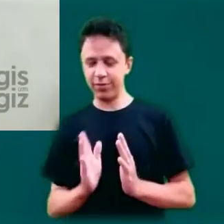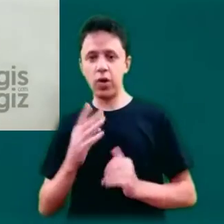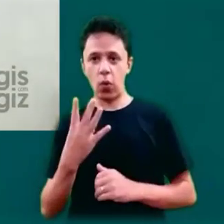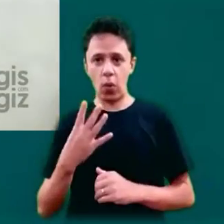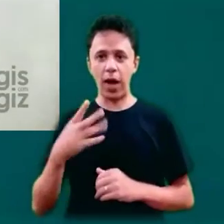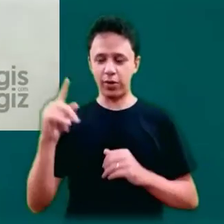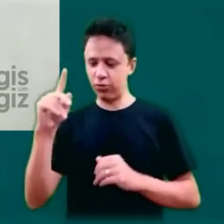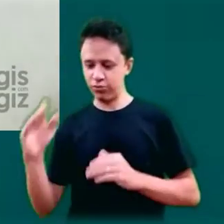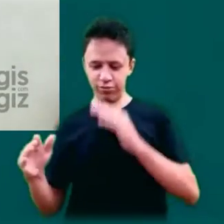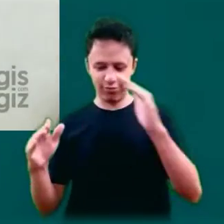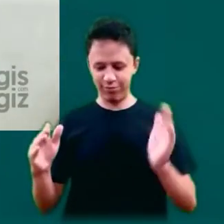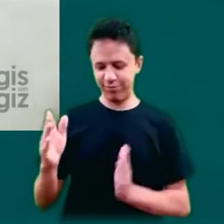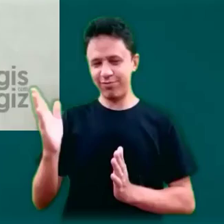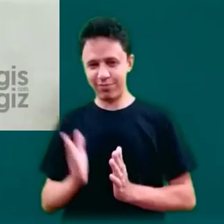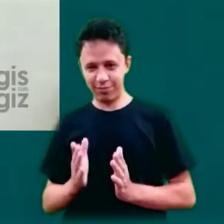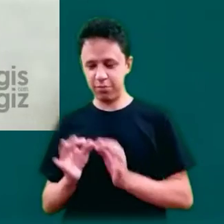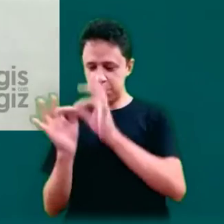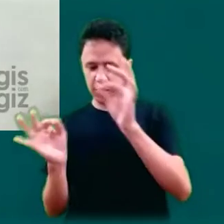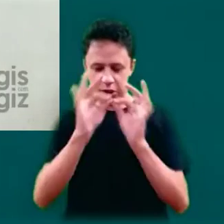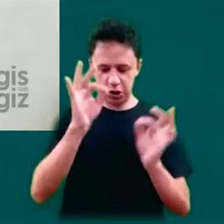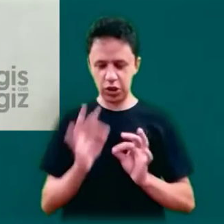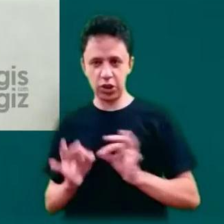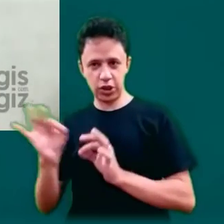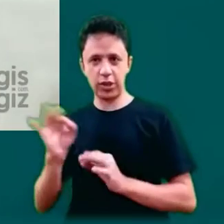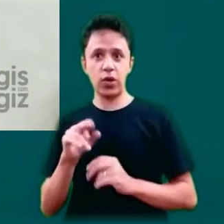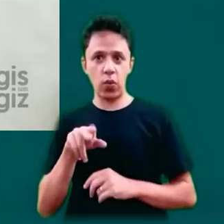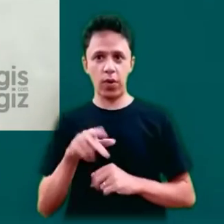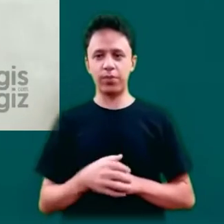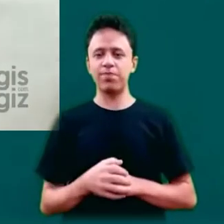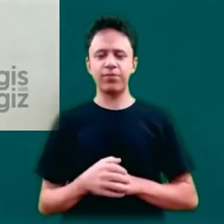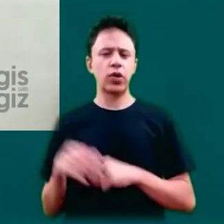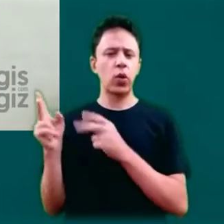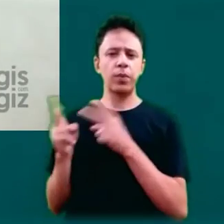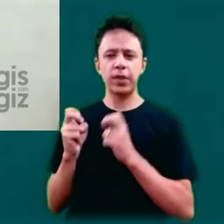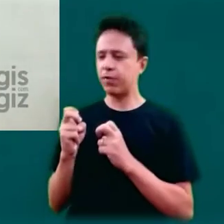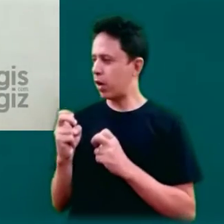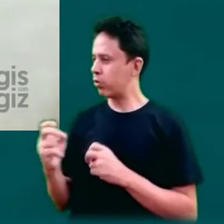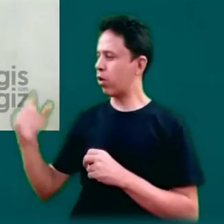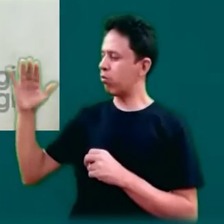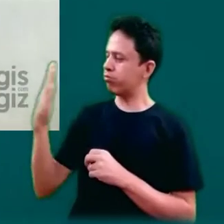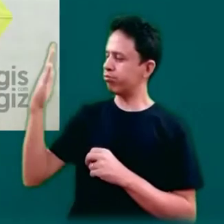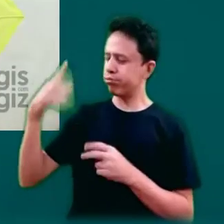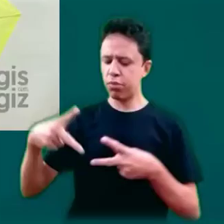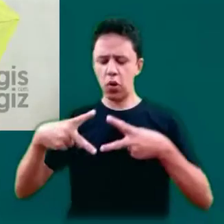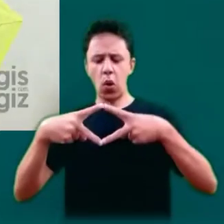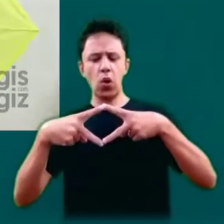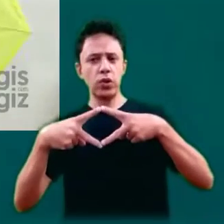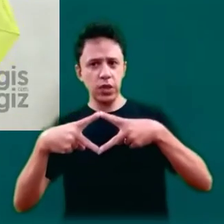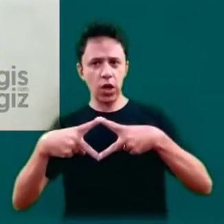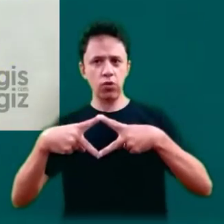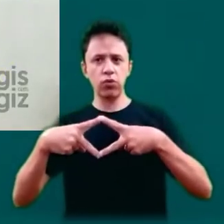um losango, porque tem os 4 lados aqui que são congruentes. Daí, gente, eu tava observando para essa pipa aqui, né, que é um